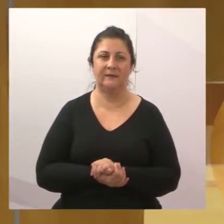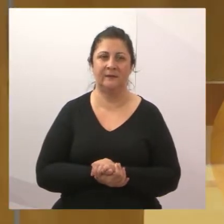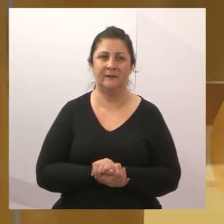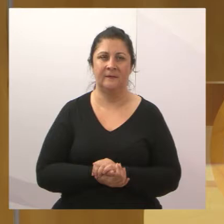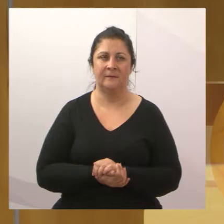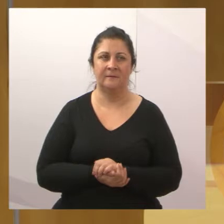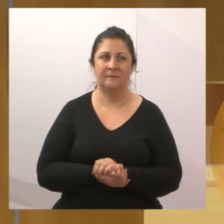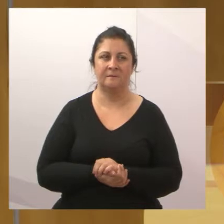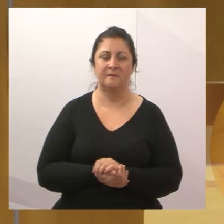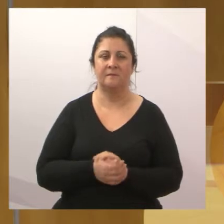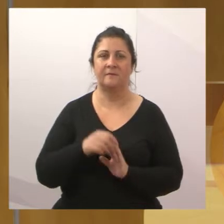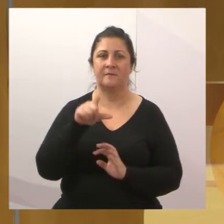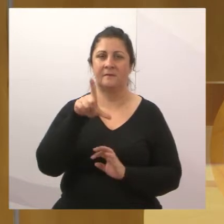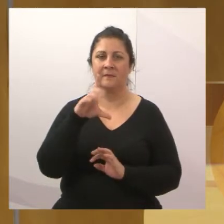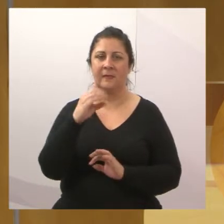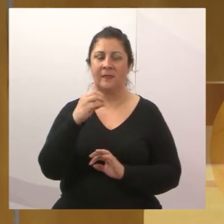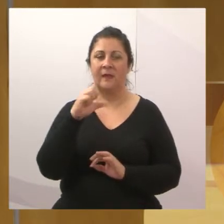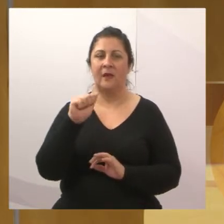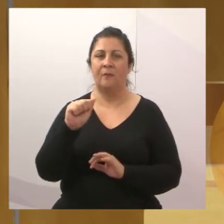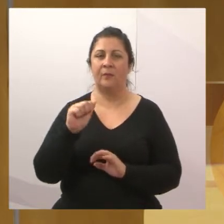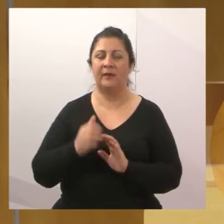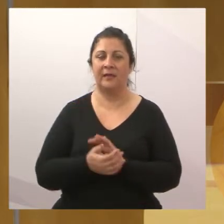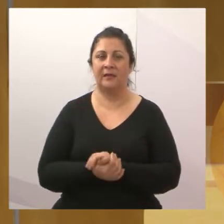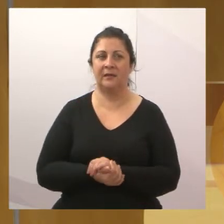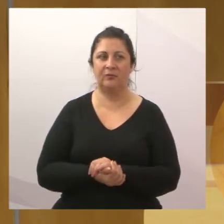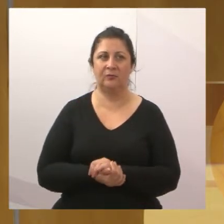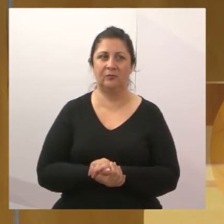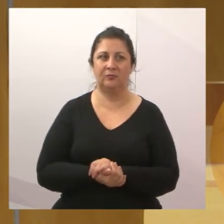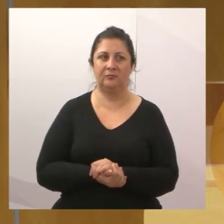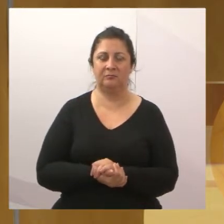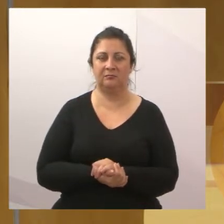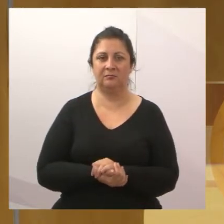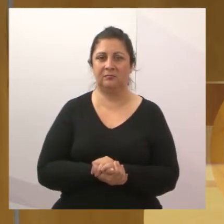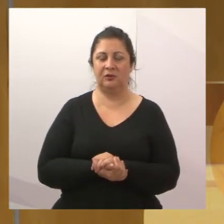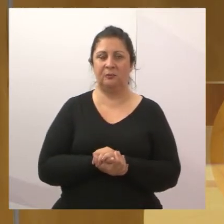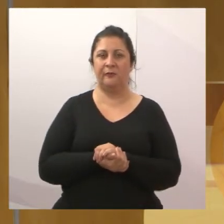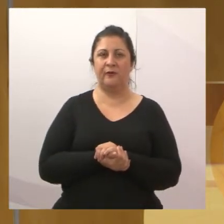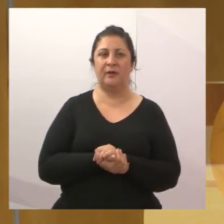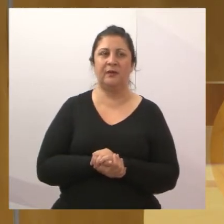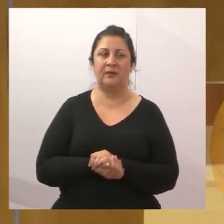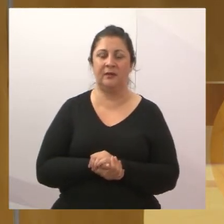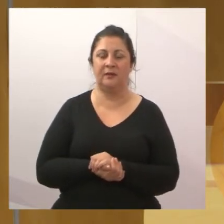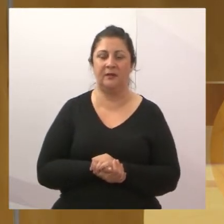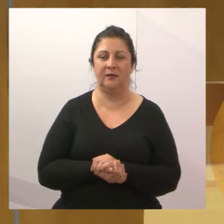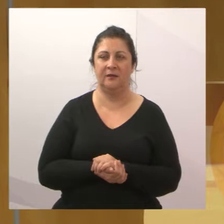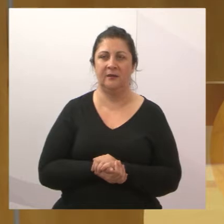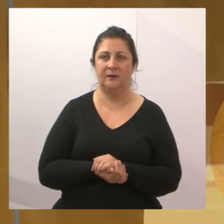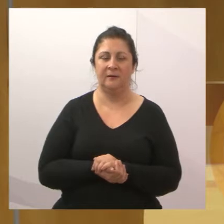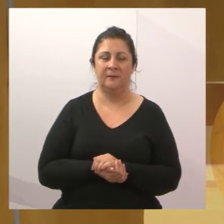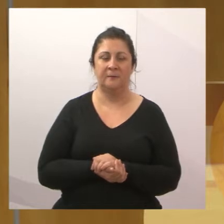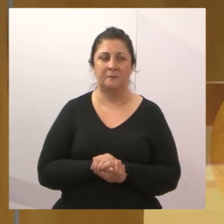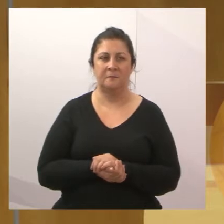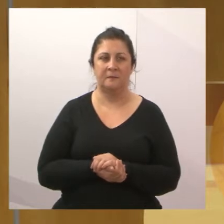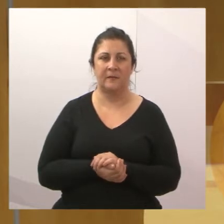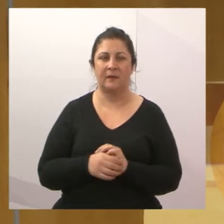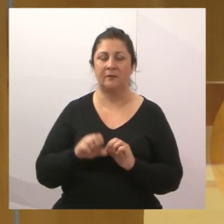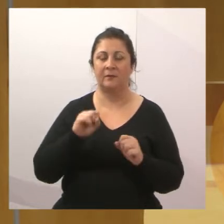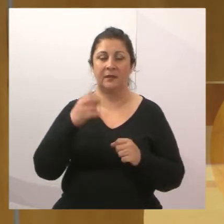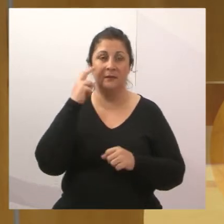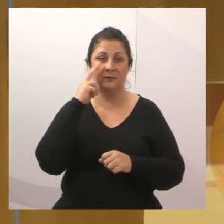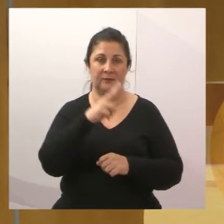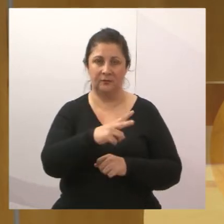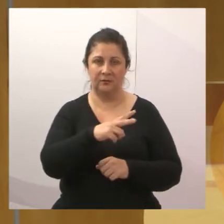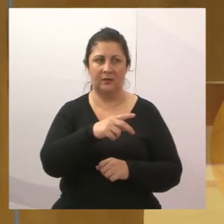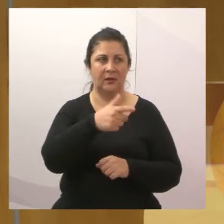Lei orçamentária anual. Se nós olharmos a realidade dos municípios, das cidades